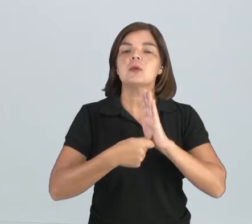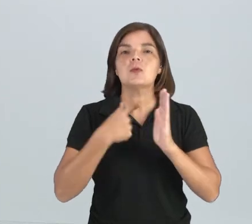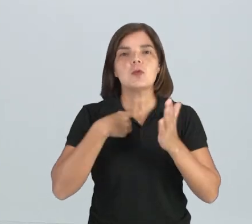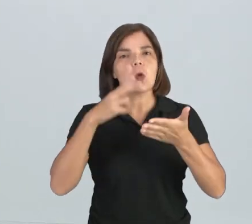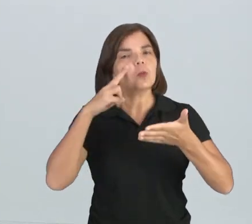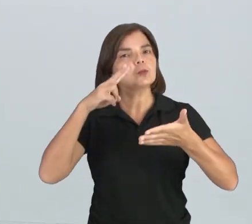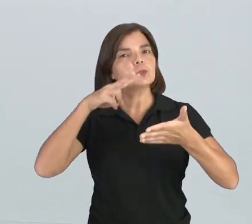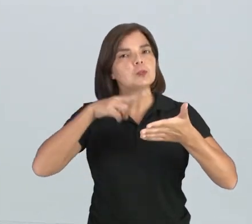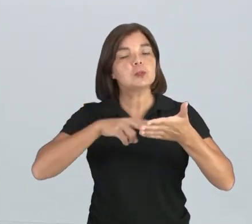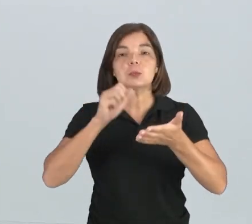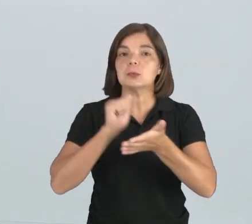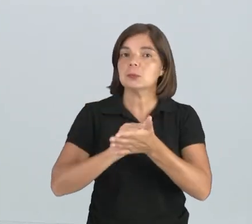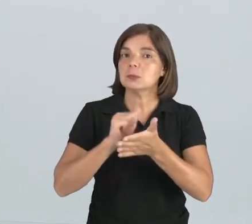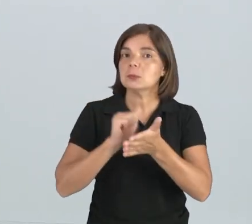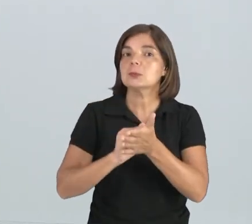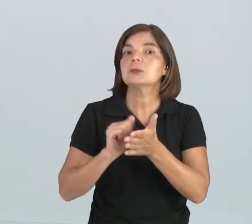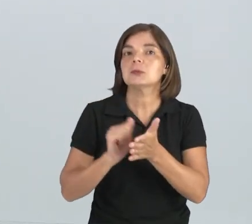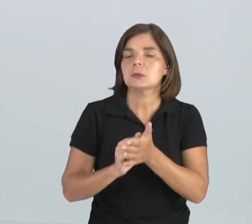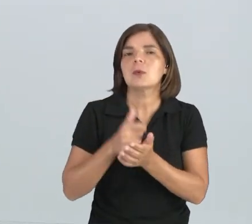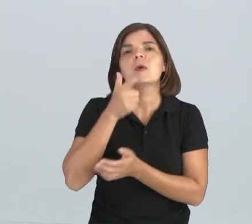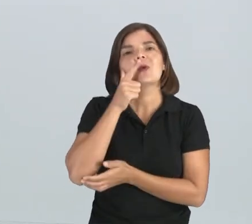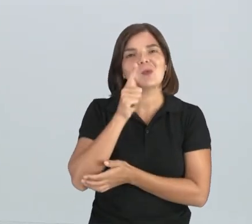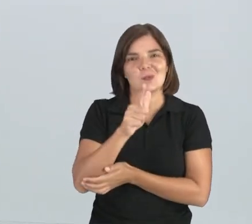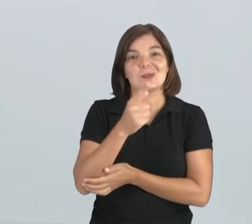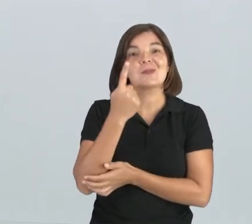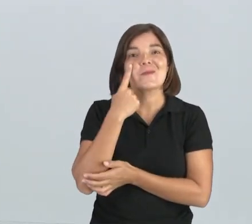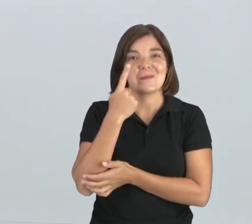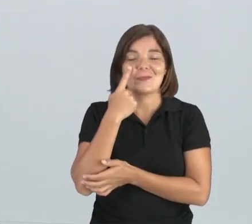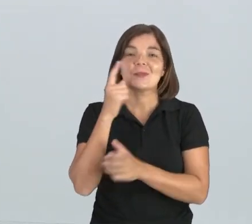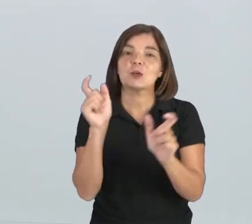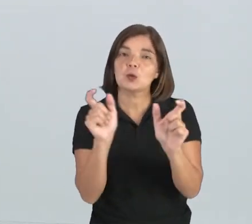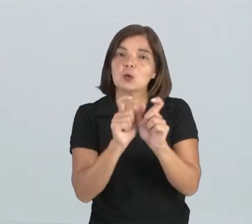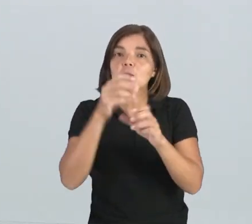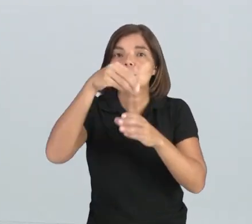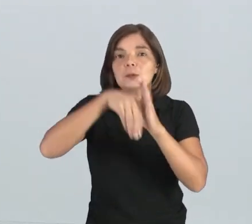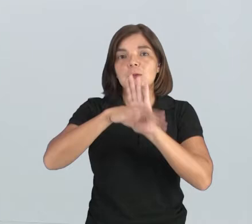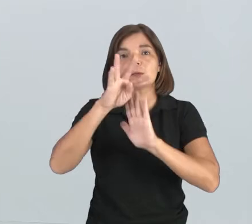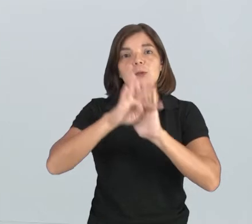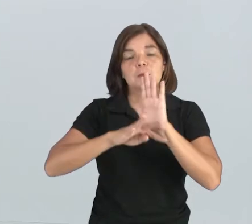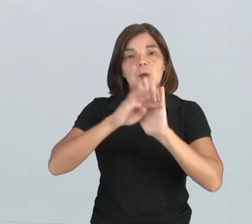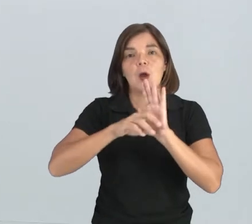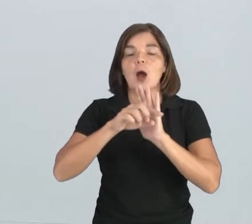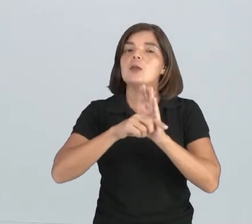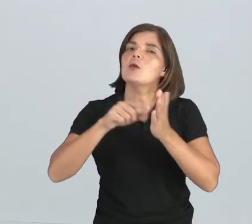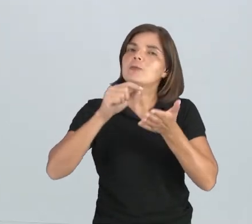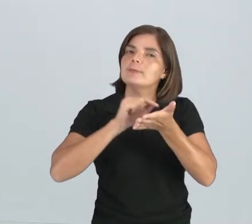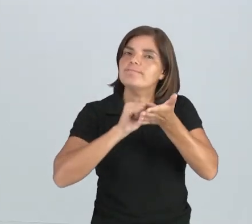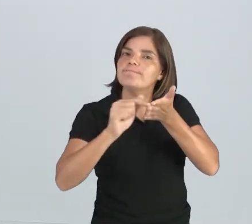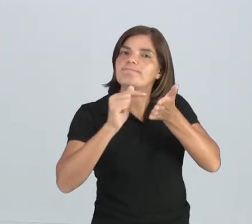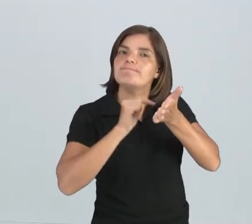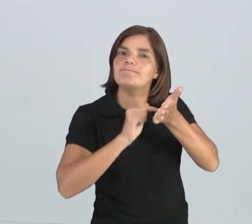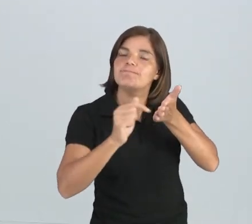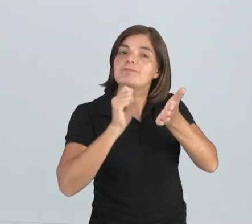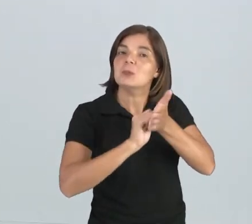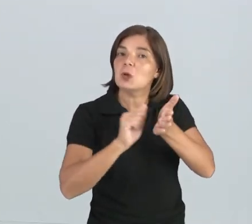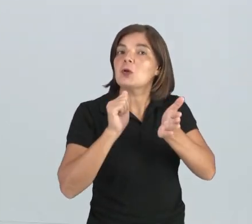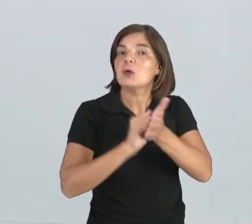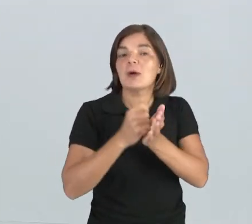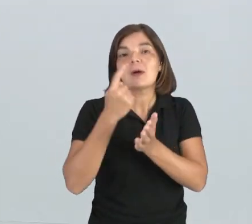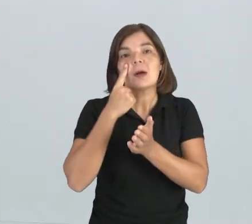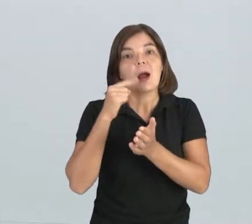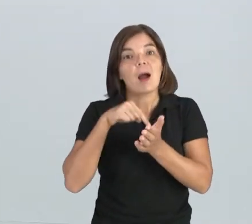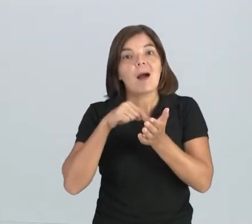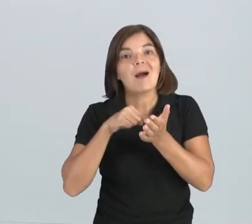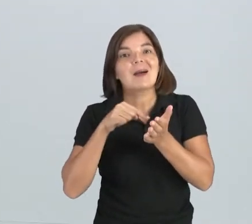eu olho e eu escrevo ele, eu consigo ver esses elementos dentro daquele texto, aí eu vou marcando, aí eu escrevo, aí eu vejo,